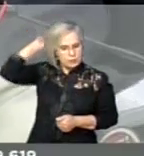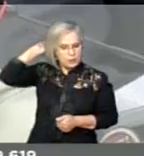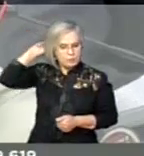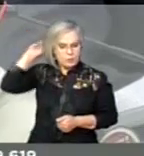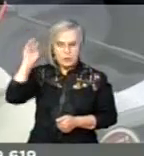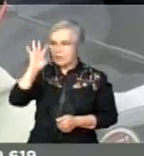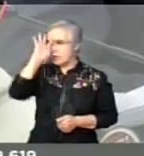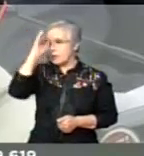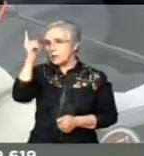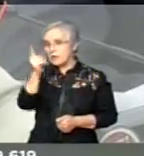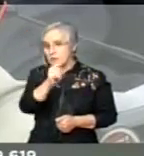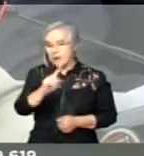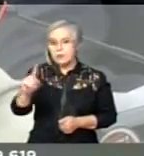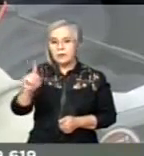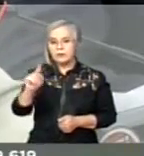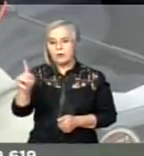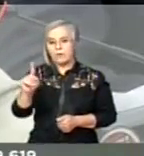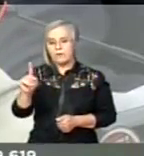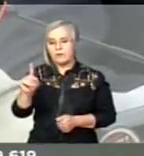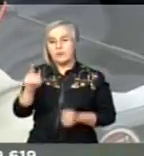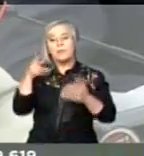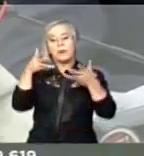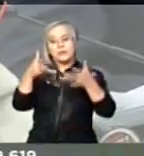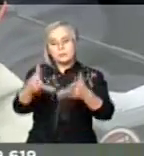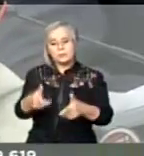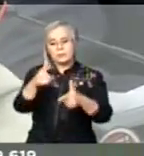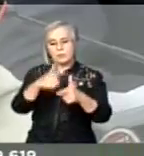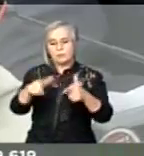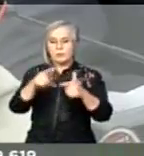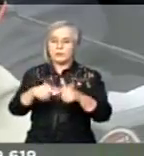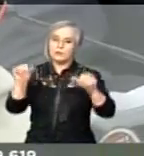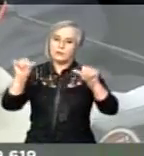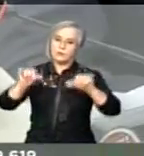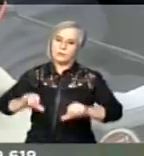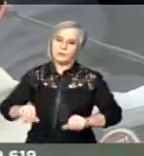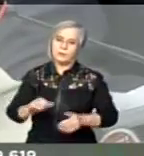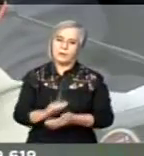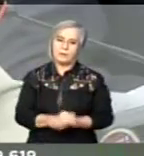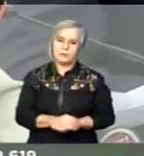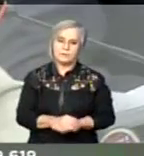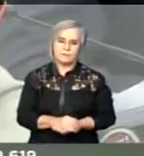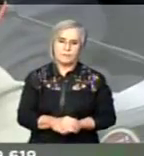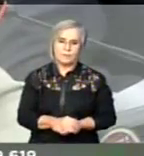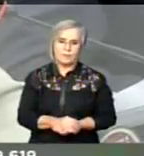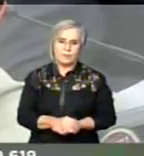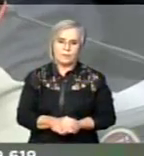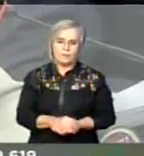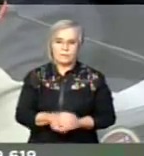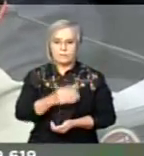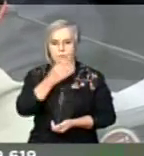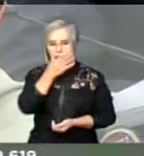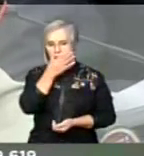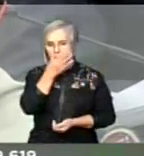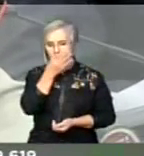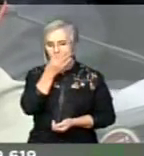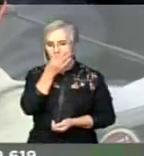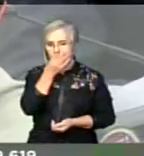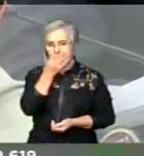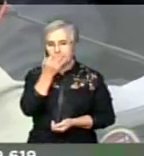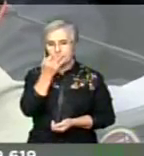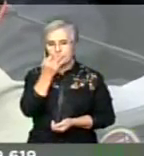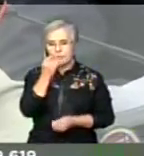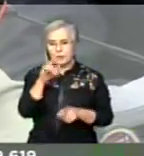solução, é parte pesada do problema. E aí eu não quero citar nenhum cientista político, não. Vou no sábio